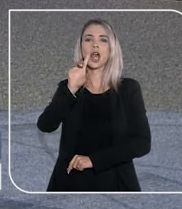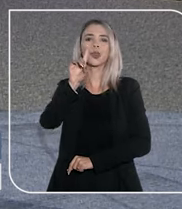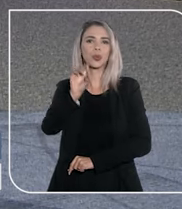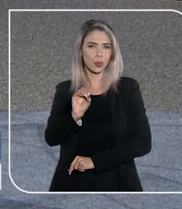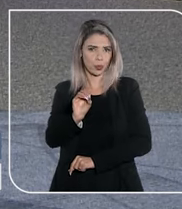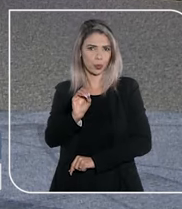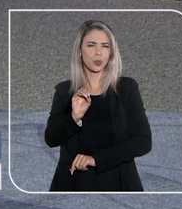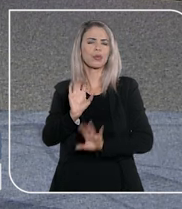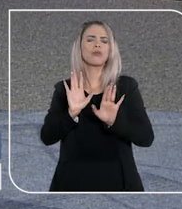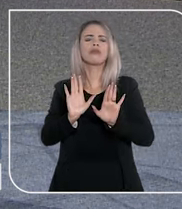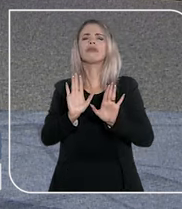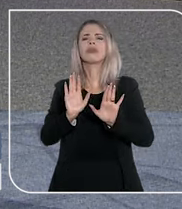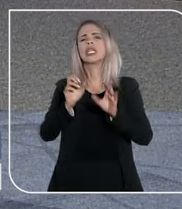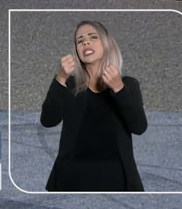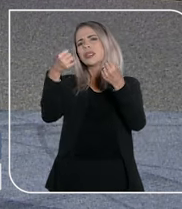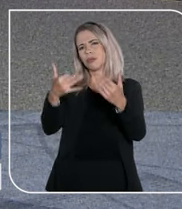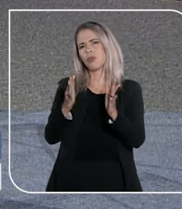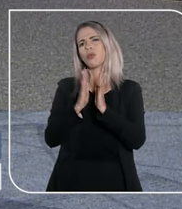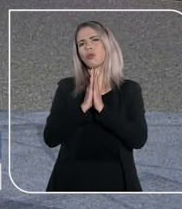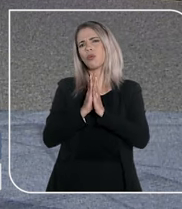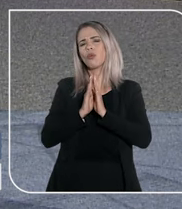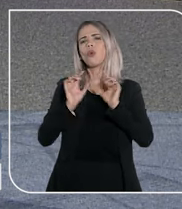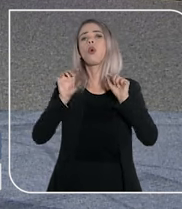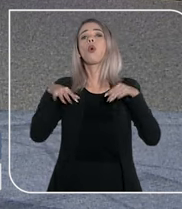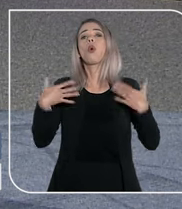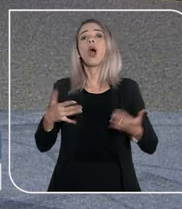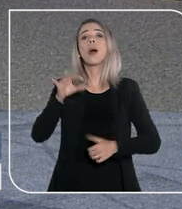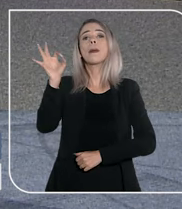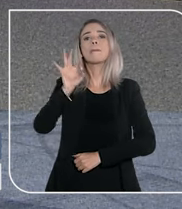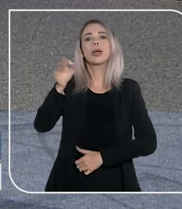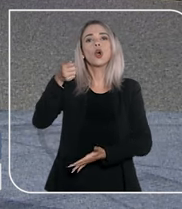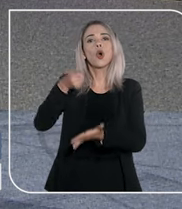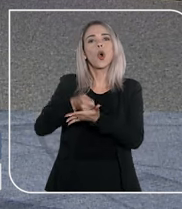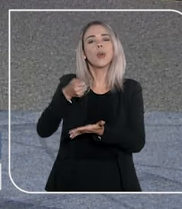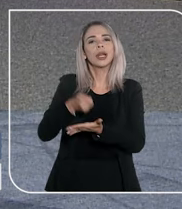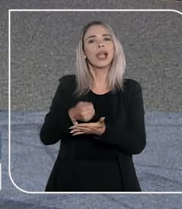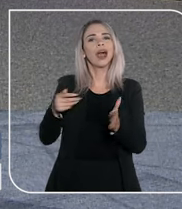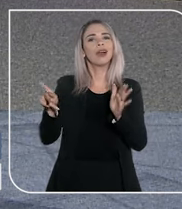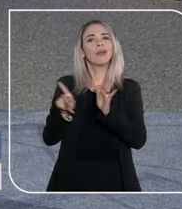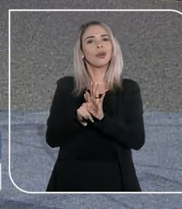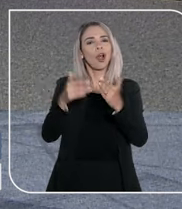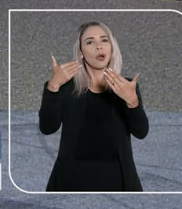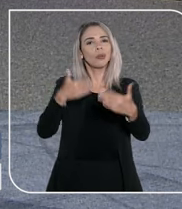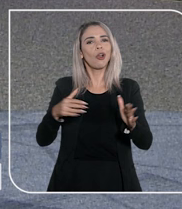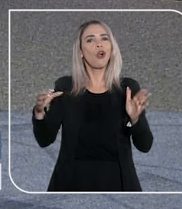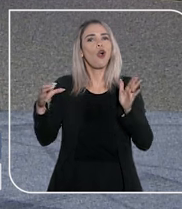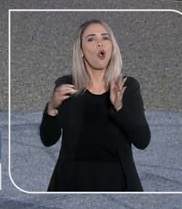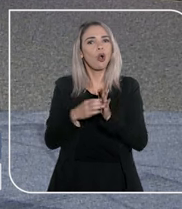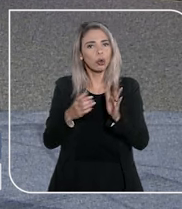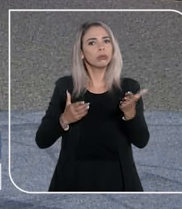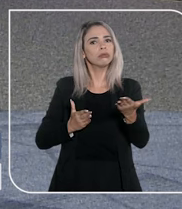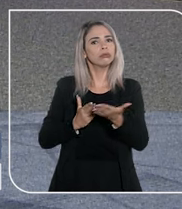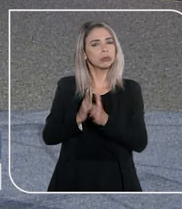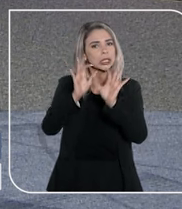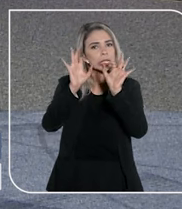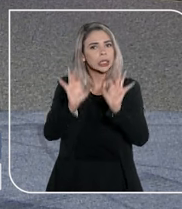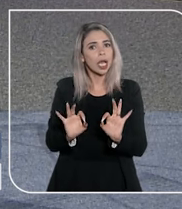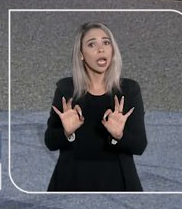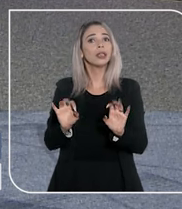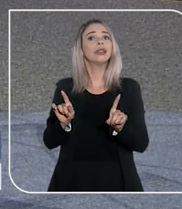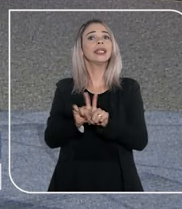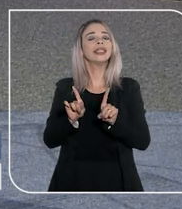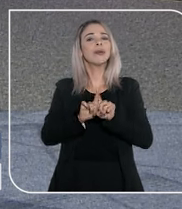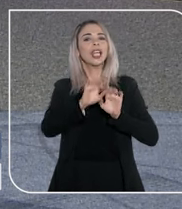que o senhor explicasse, então, qual a porcentagem obrigatória para que os concursos, né, sejam validados e essa questão também